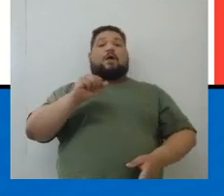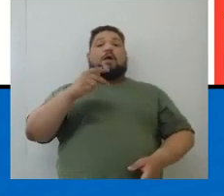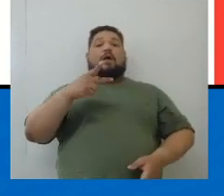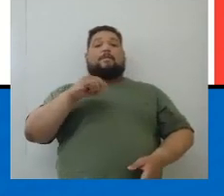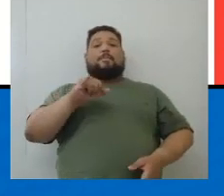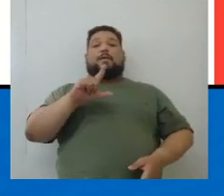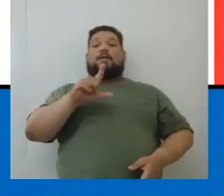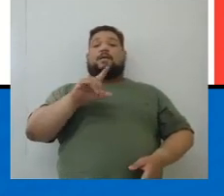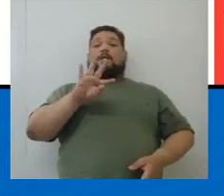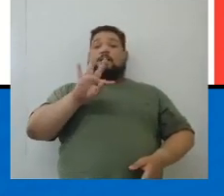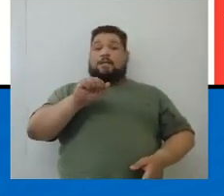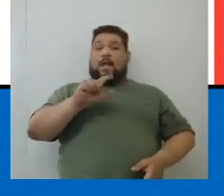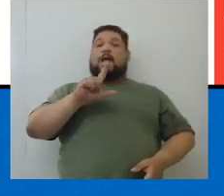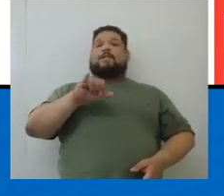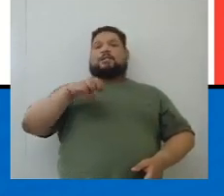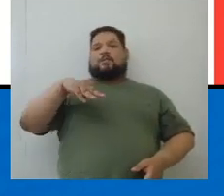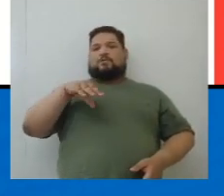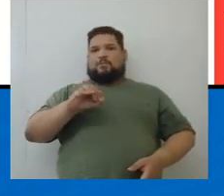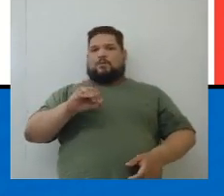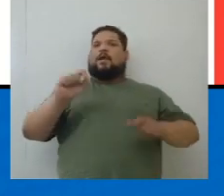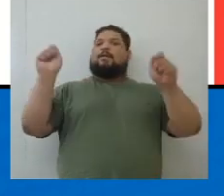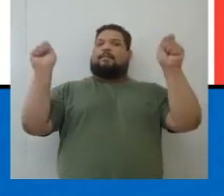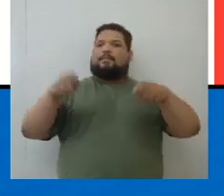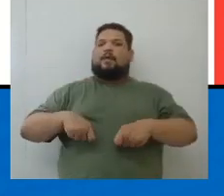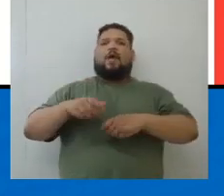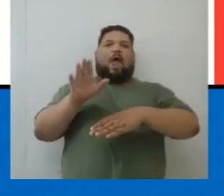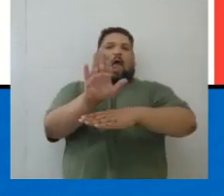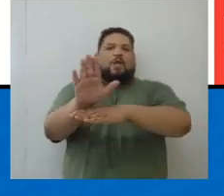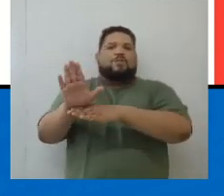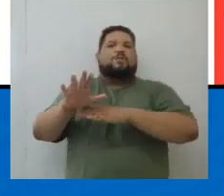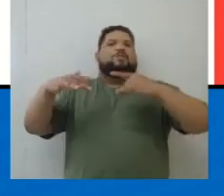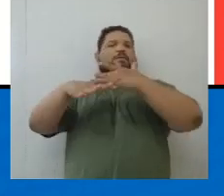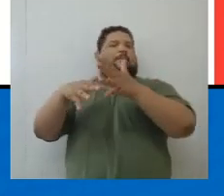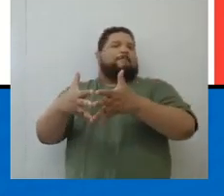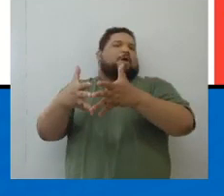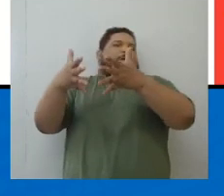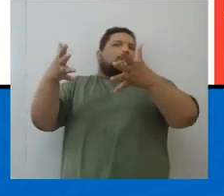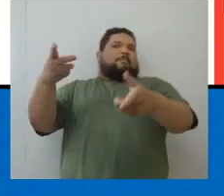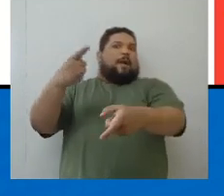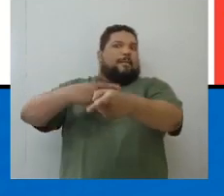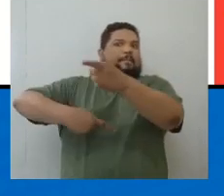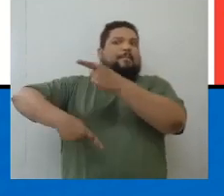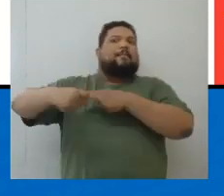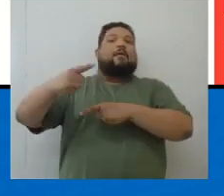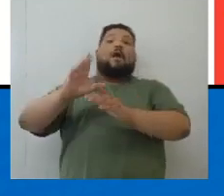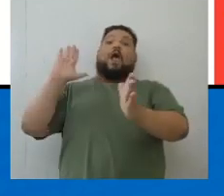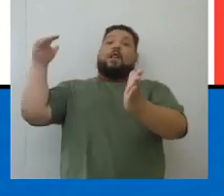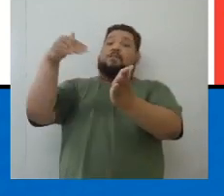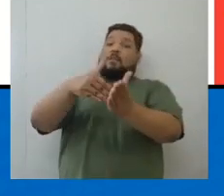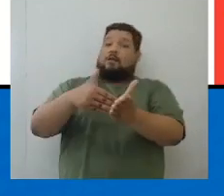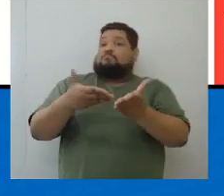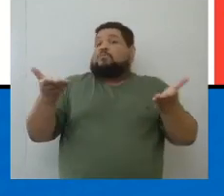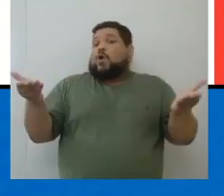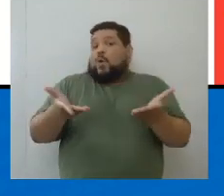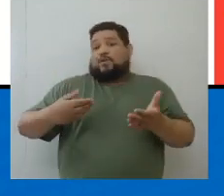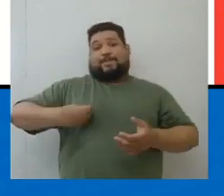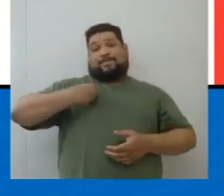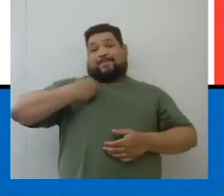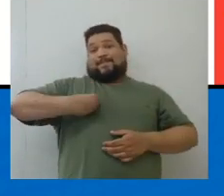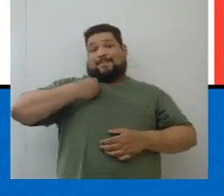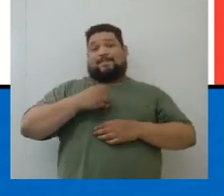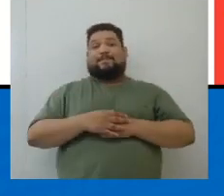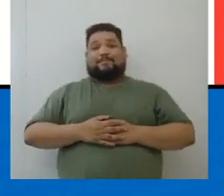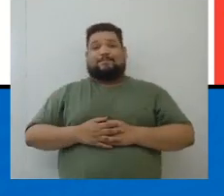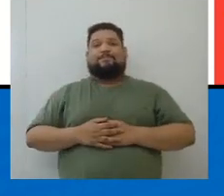vai permitir a expansão e o crescimento das cidades até chegarmos aos níveis da atualidade,